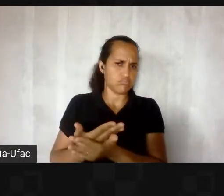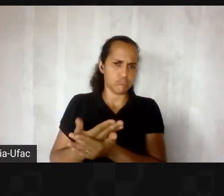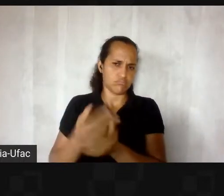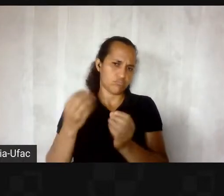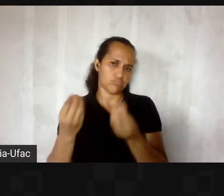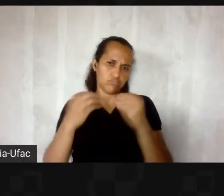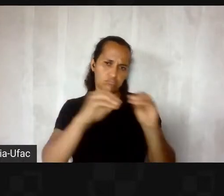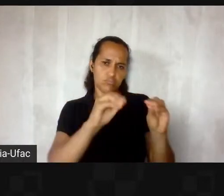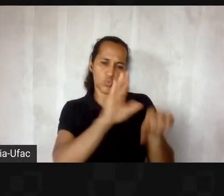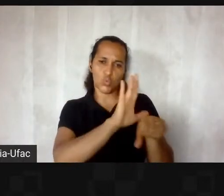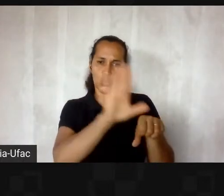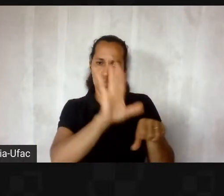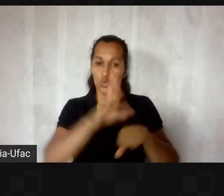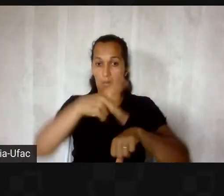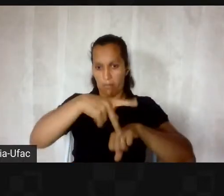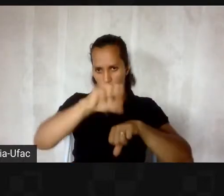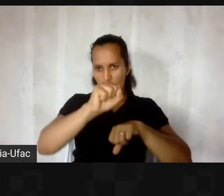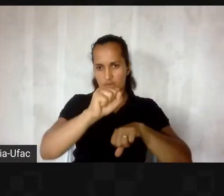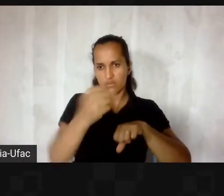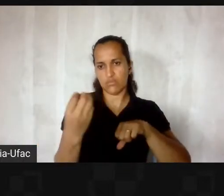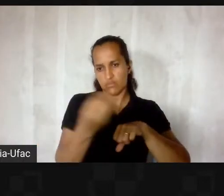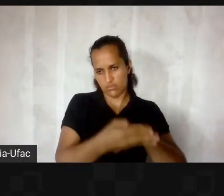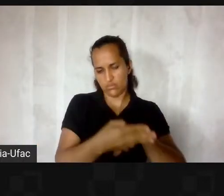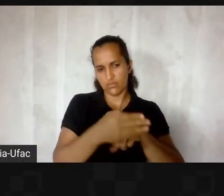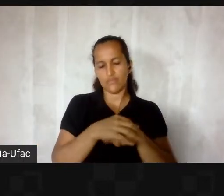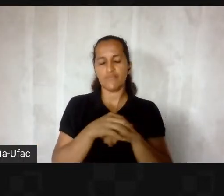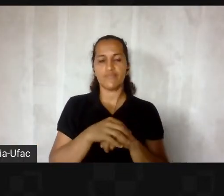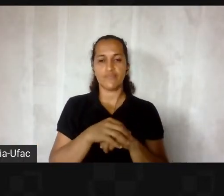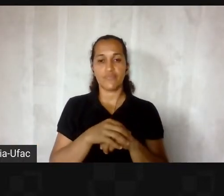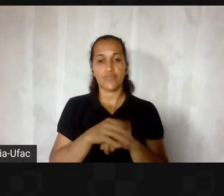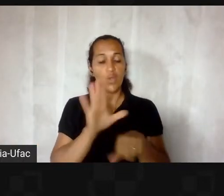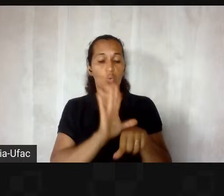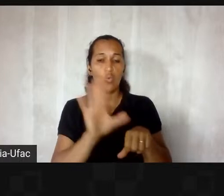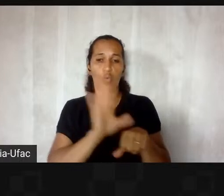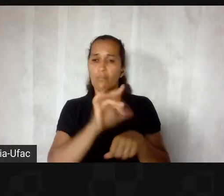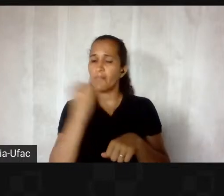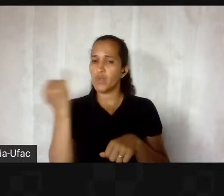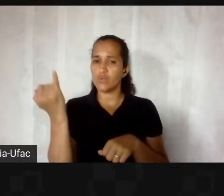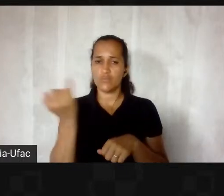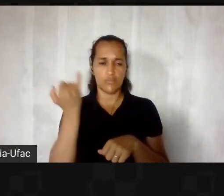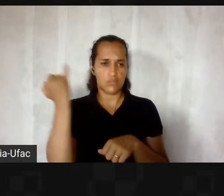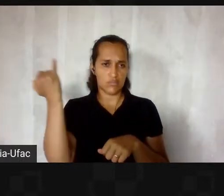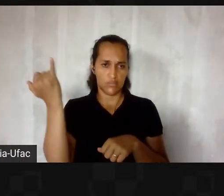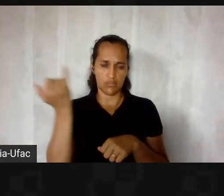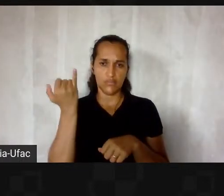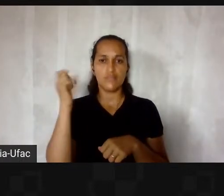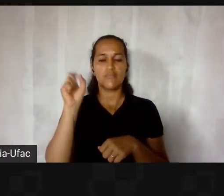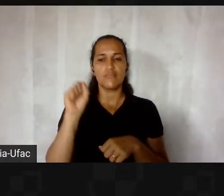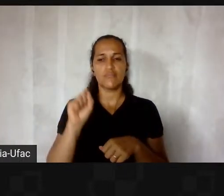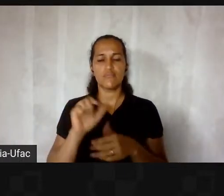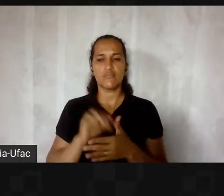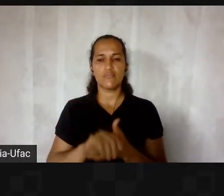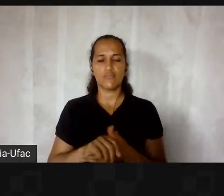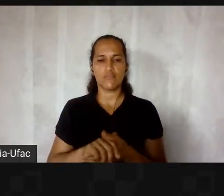de especialização foram oferecidos. Mas esses cursos foram muito importantes porque se